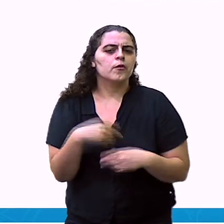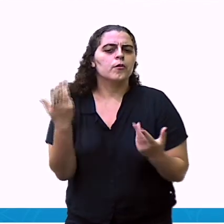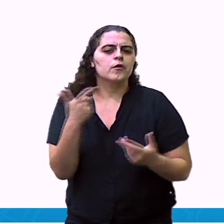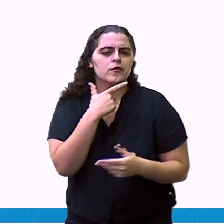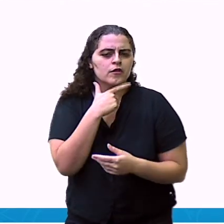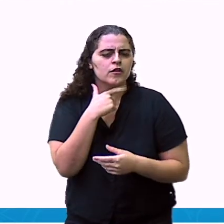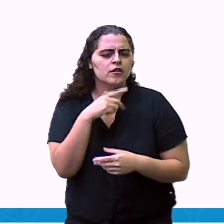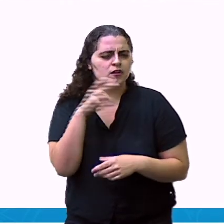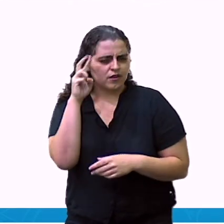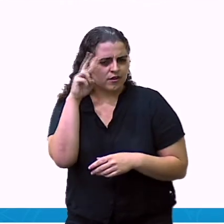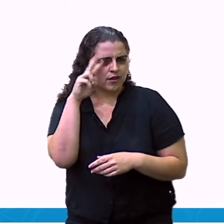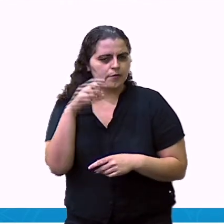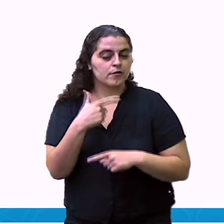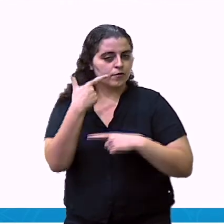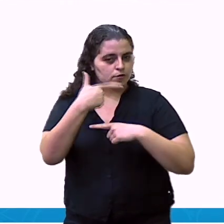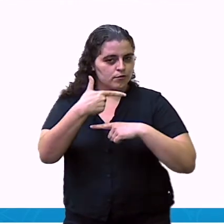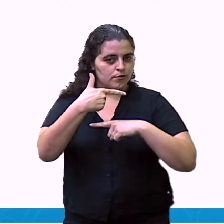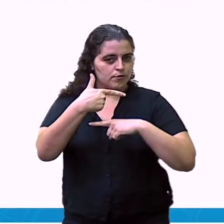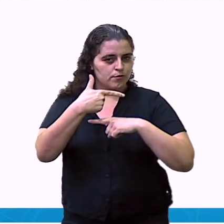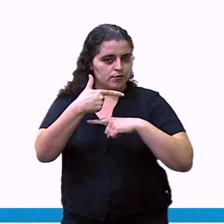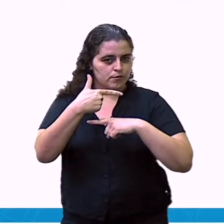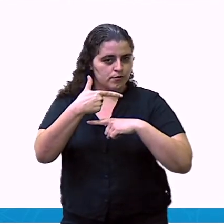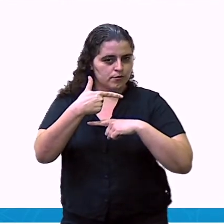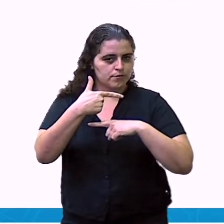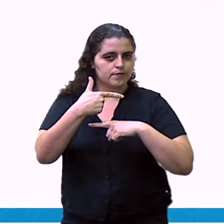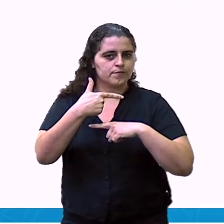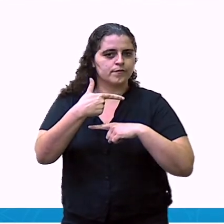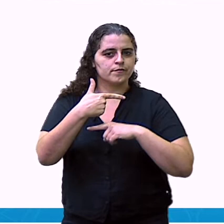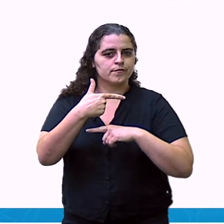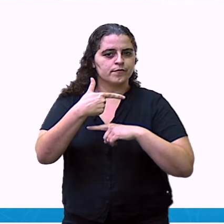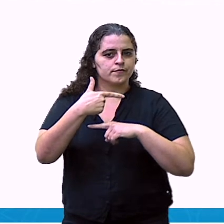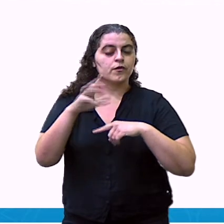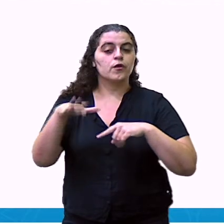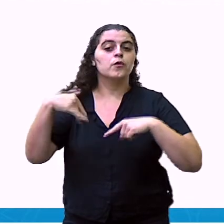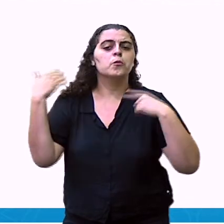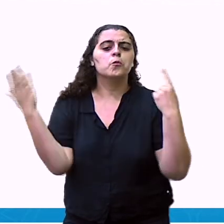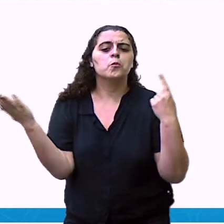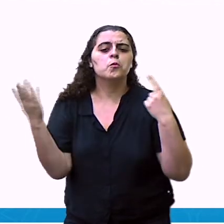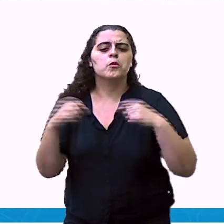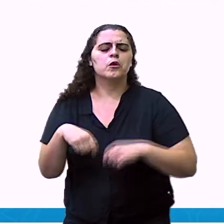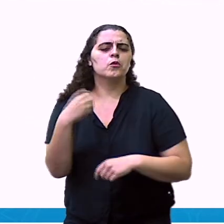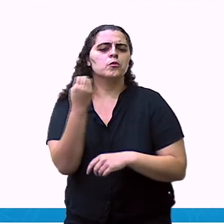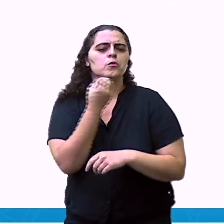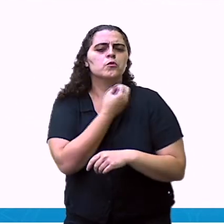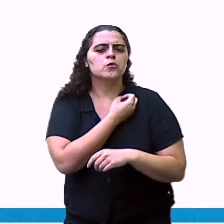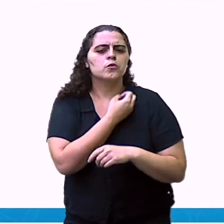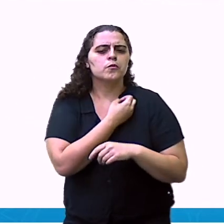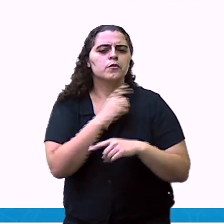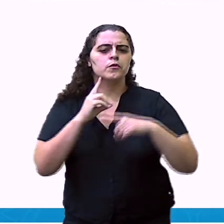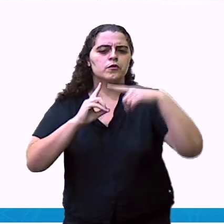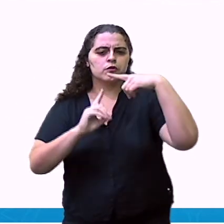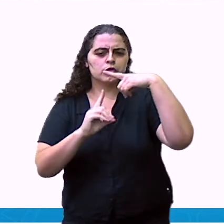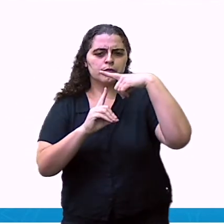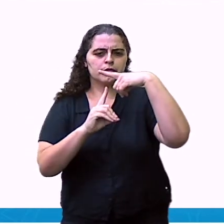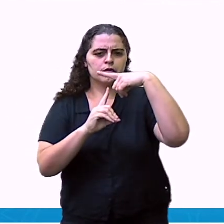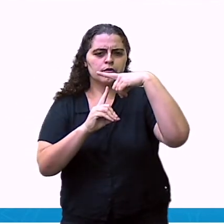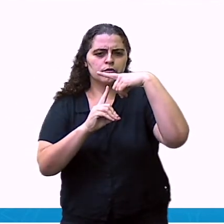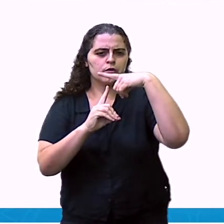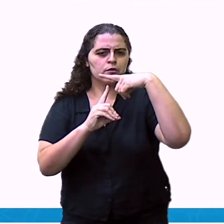Então, o numerador é o número 2. E qual número indica o denominador?